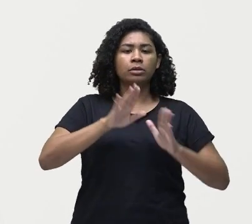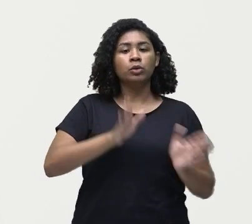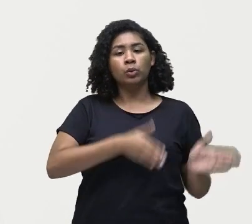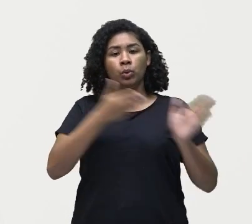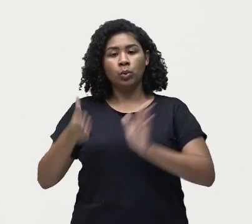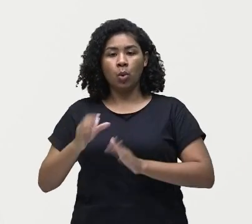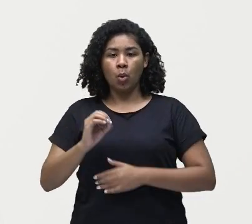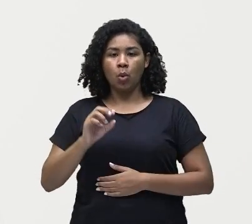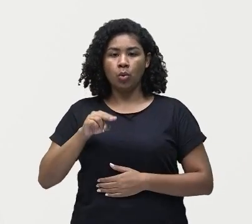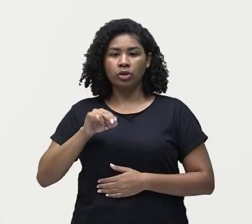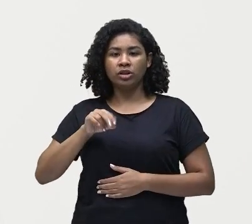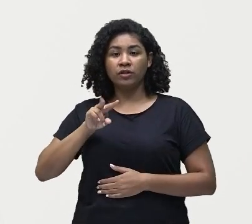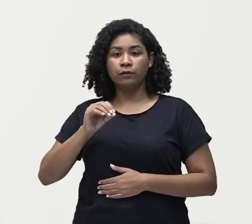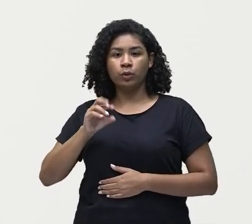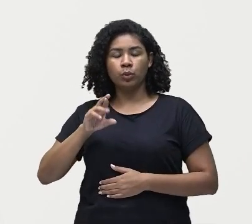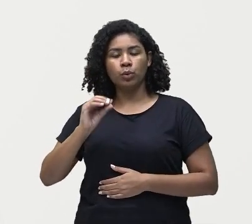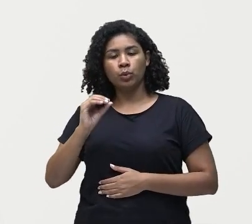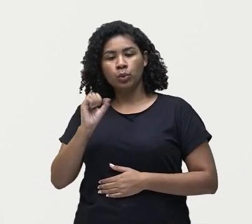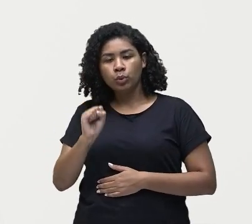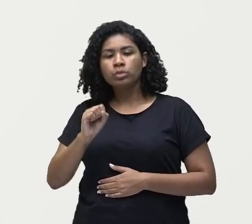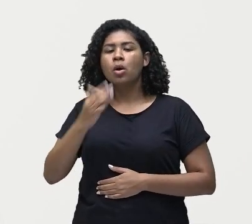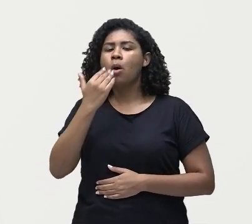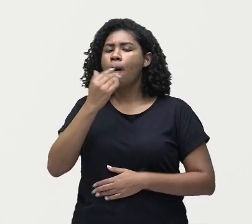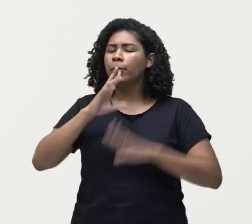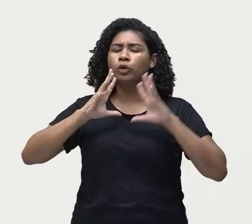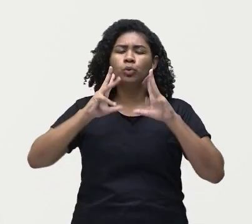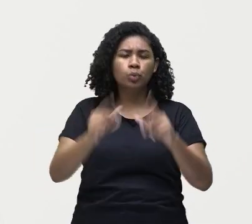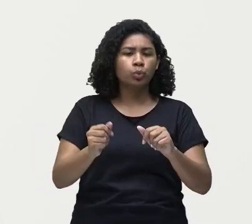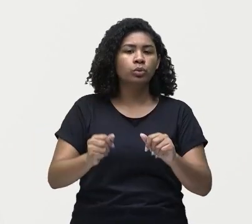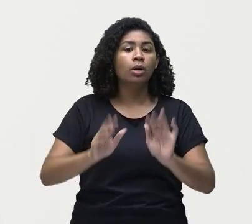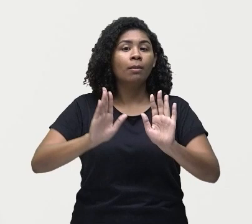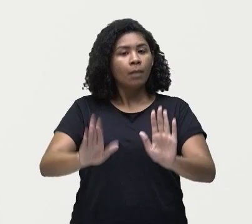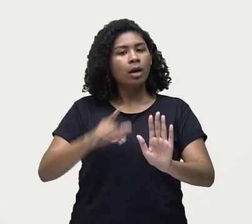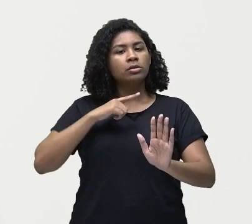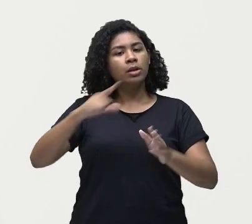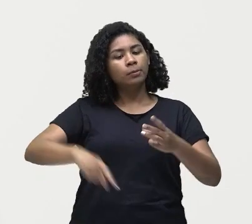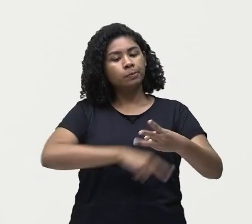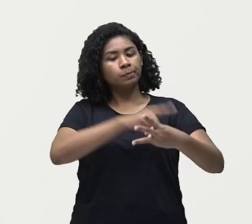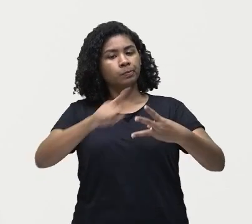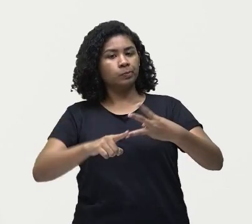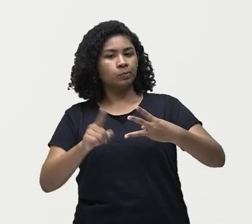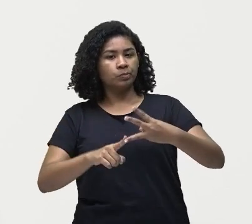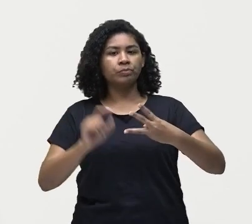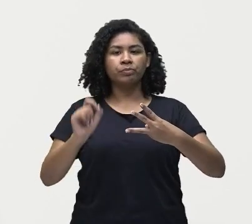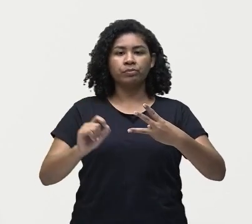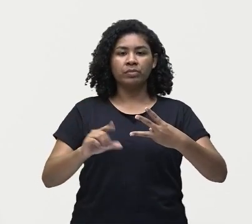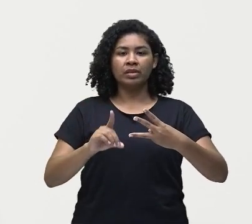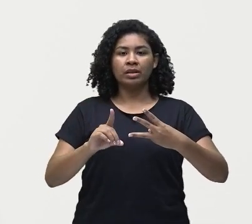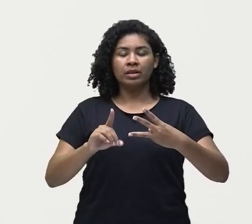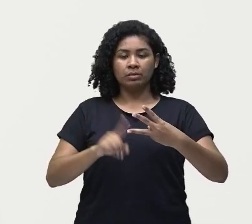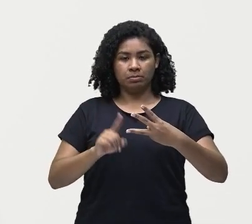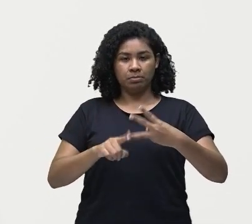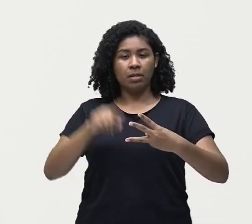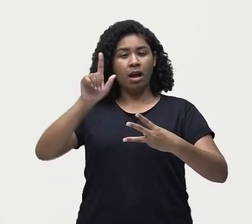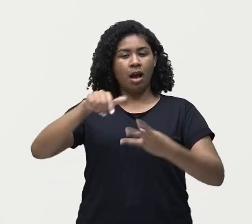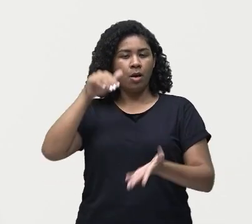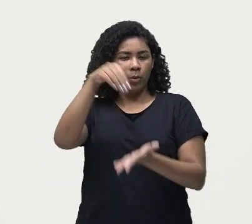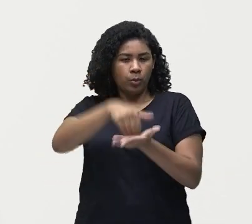nossa aula. E a gente tem os decompositores como o último e também o